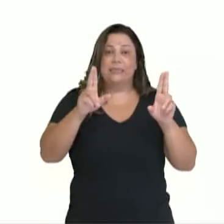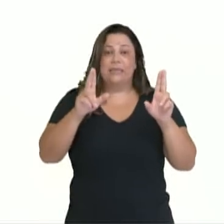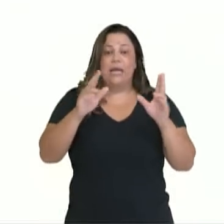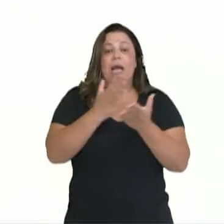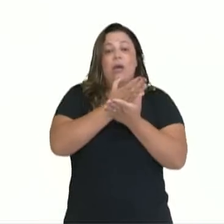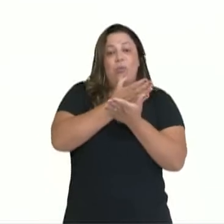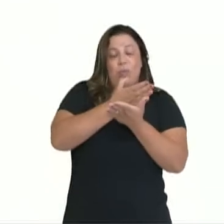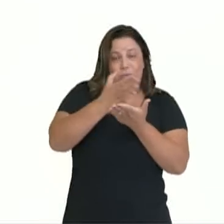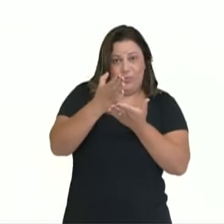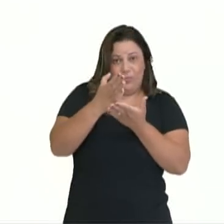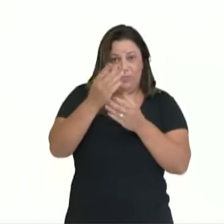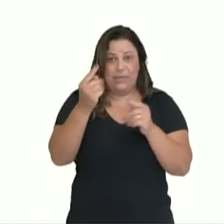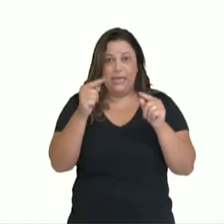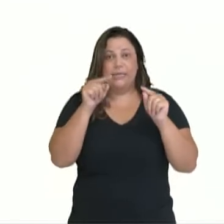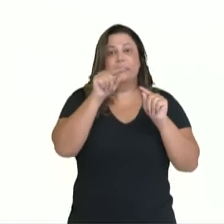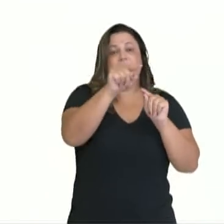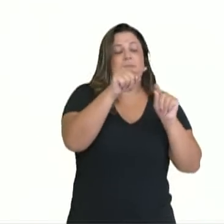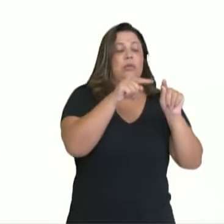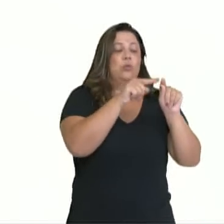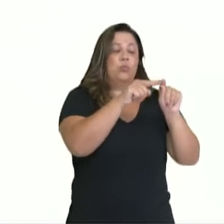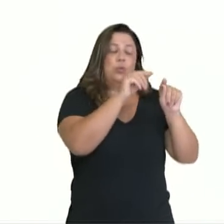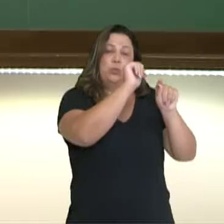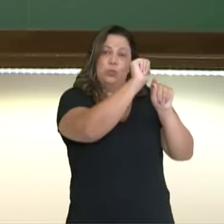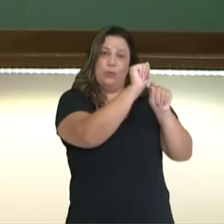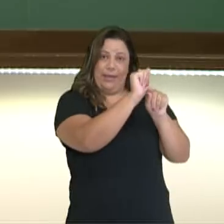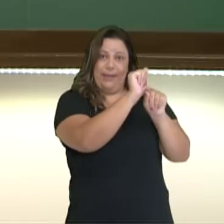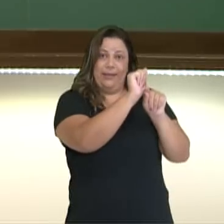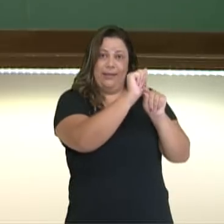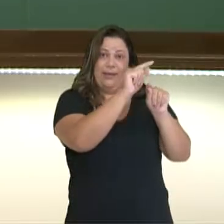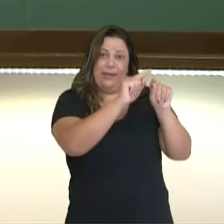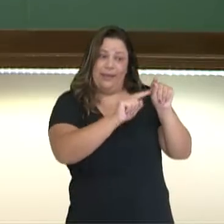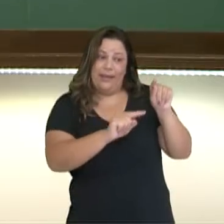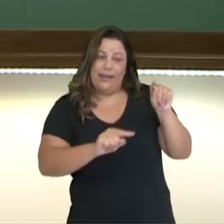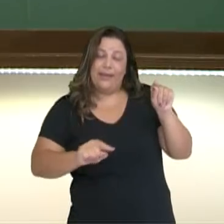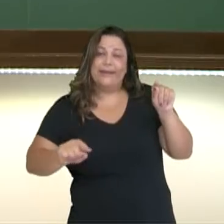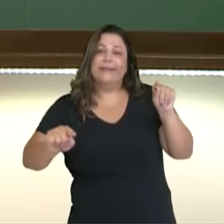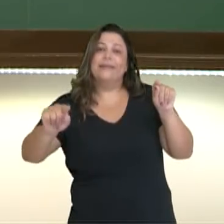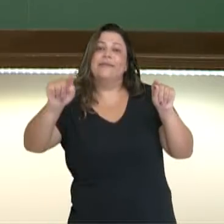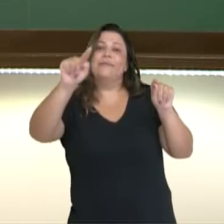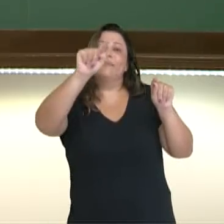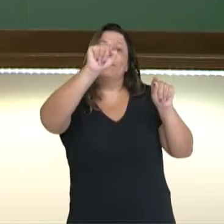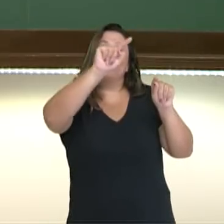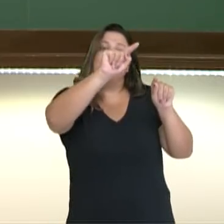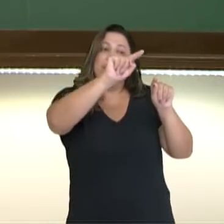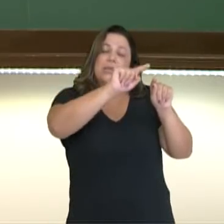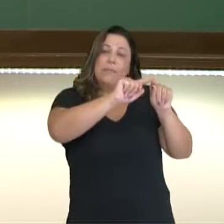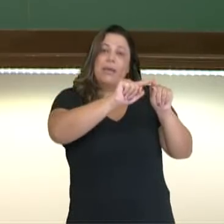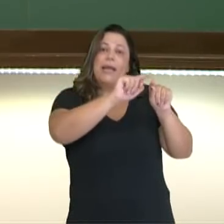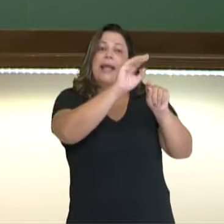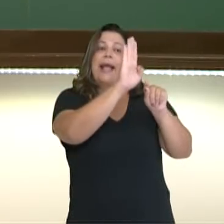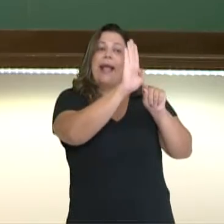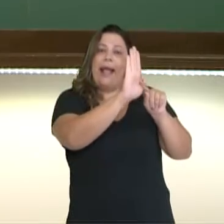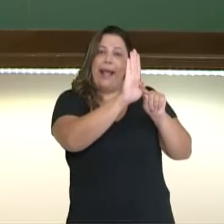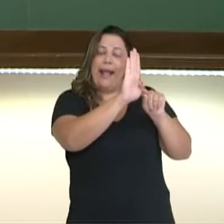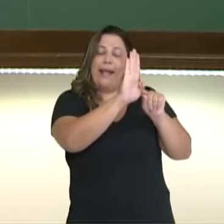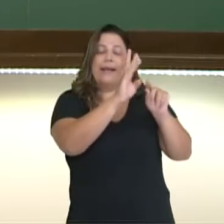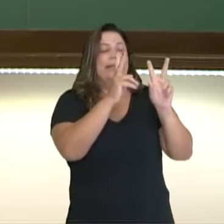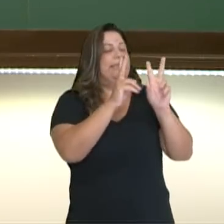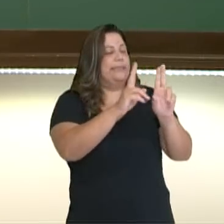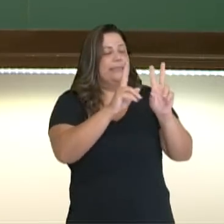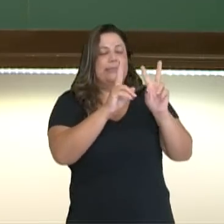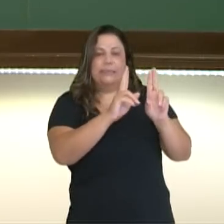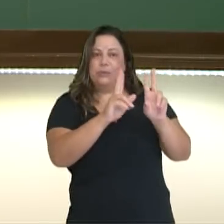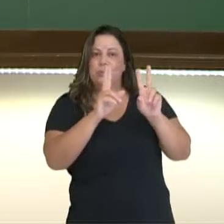em um ponto A na circunferência trigonométrica e finalizam-se num ponto B na mesma